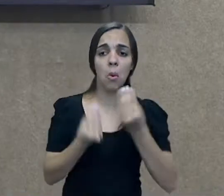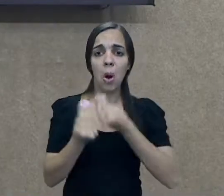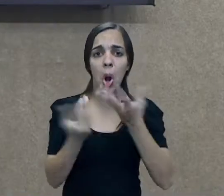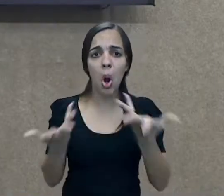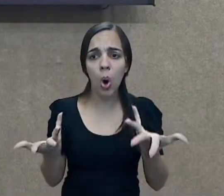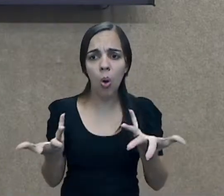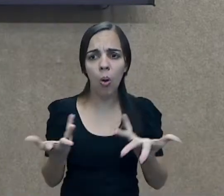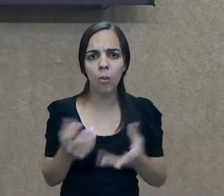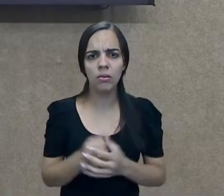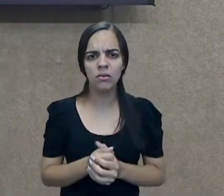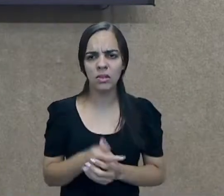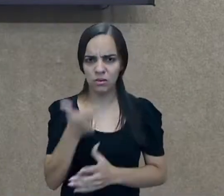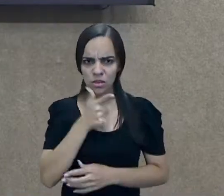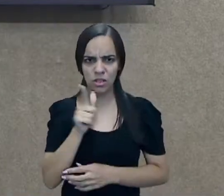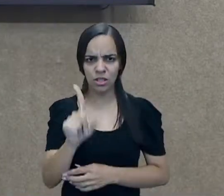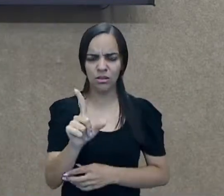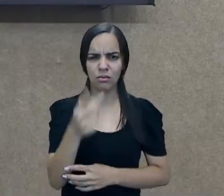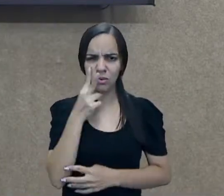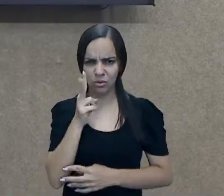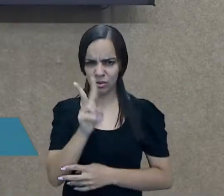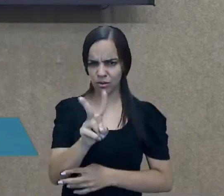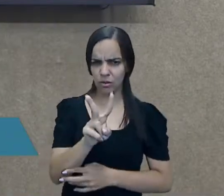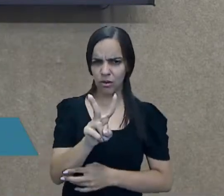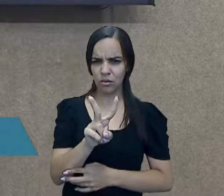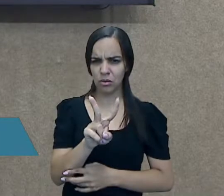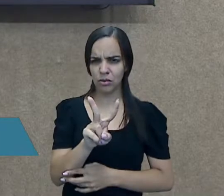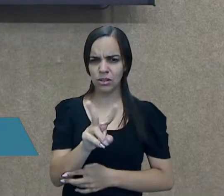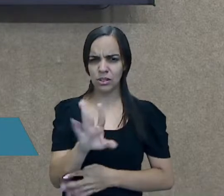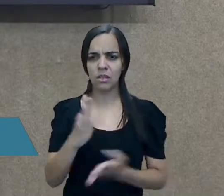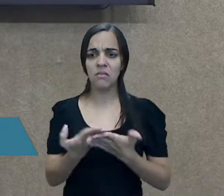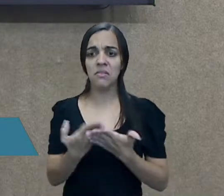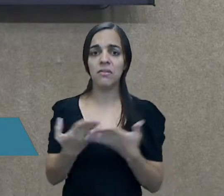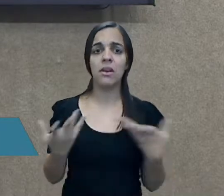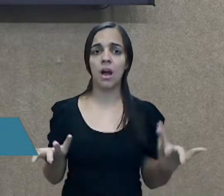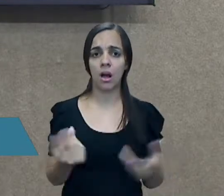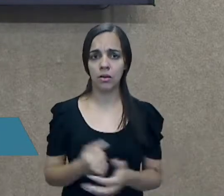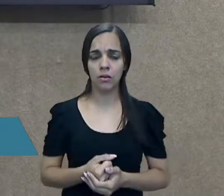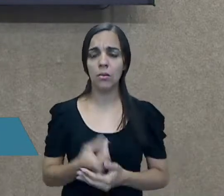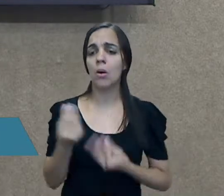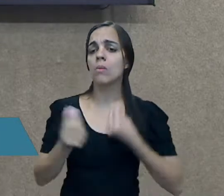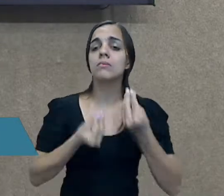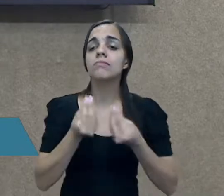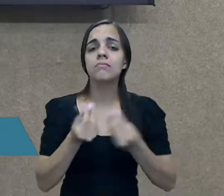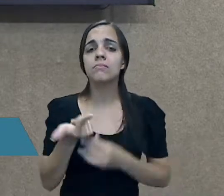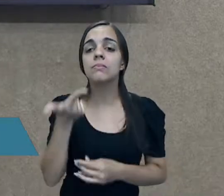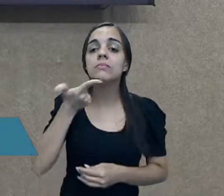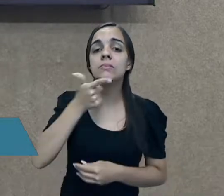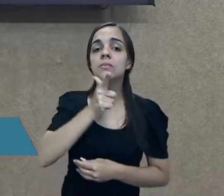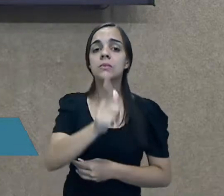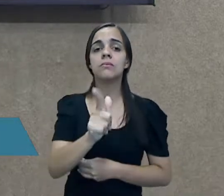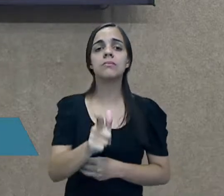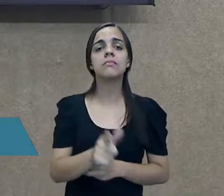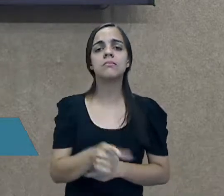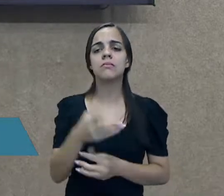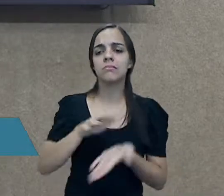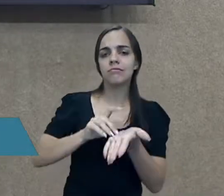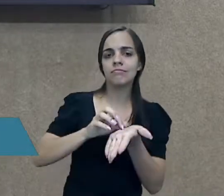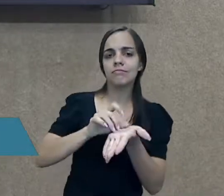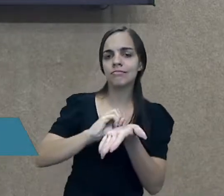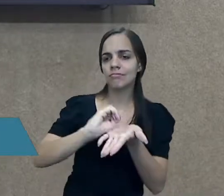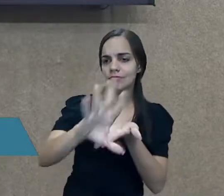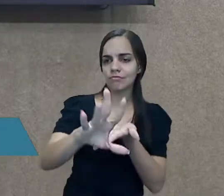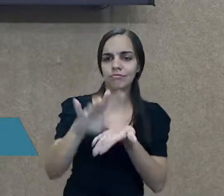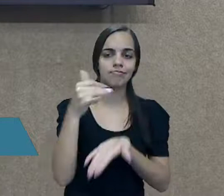vocês conseguiriam ver a nossa aula online? Como vocês conseguiriam mandar